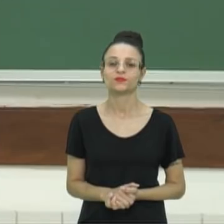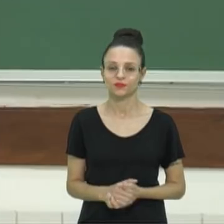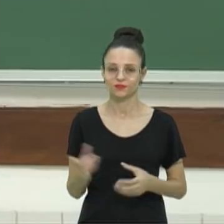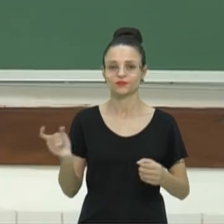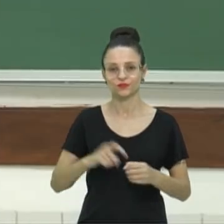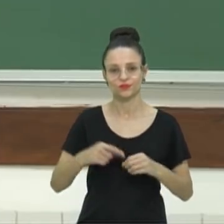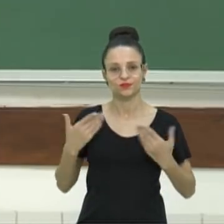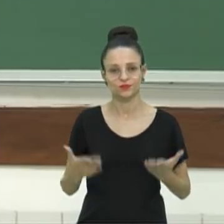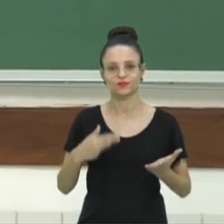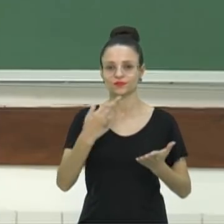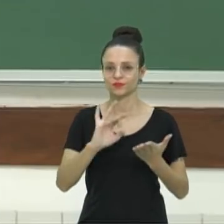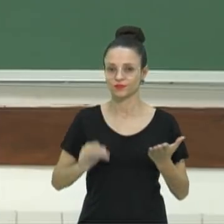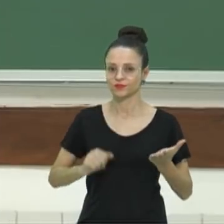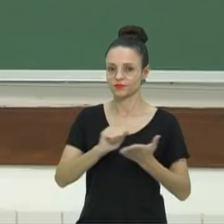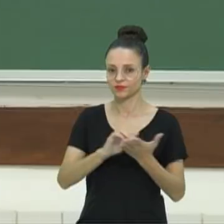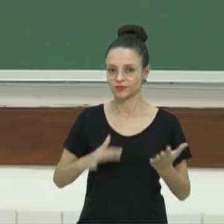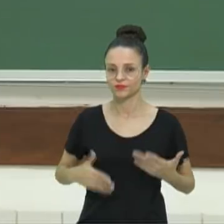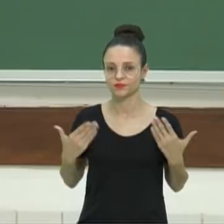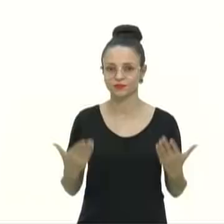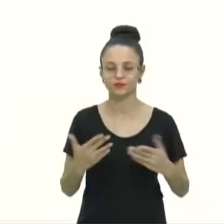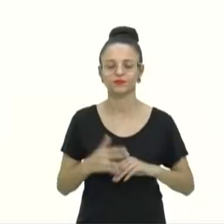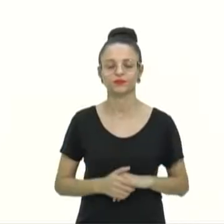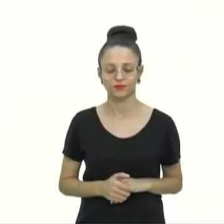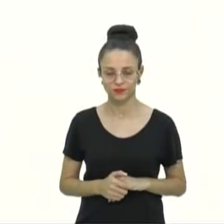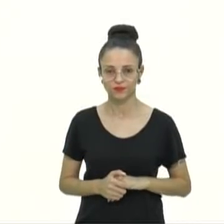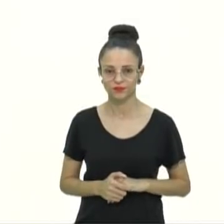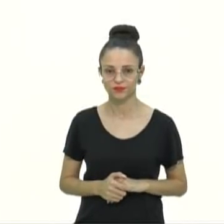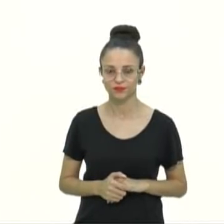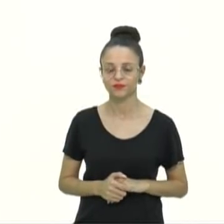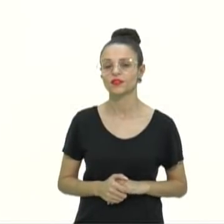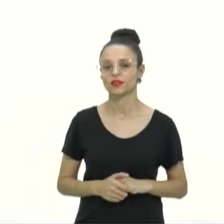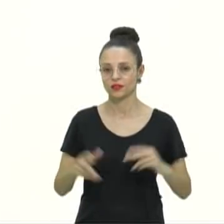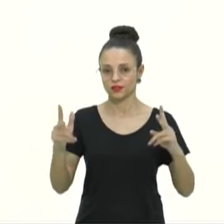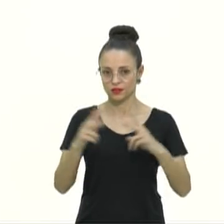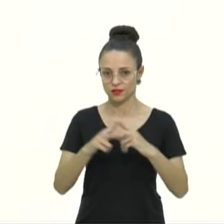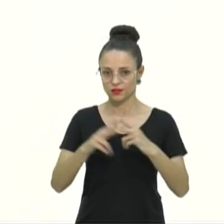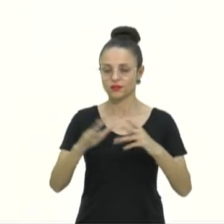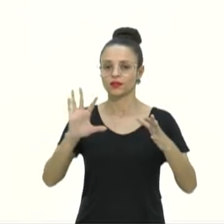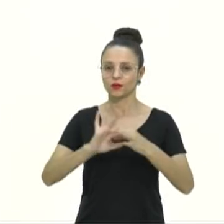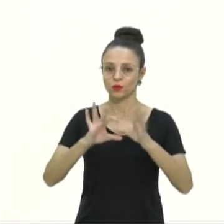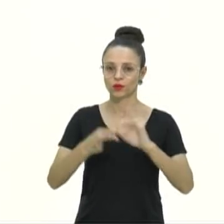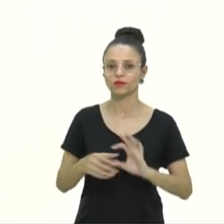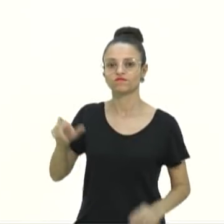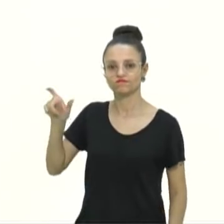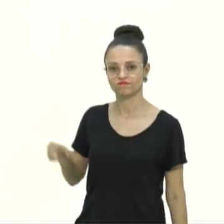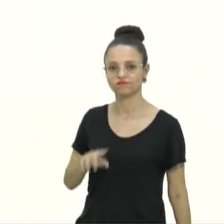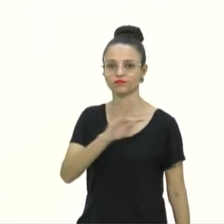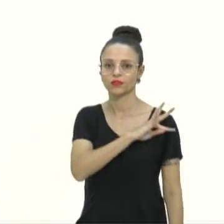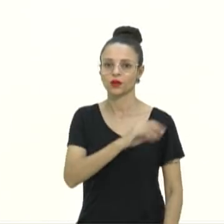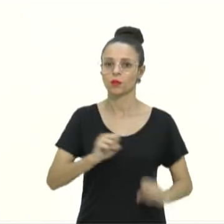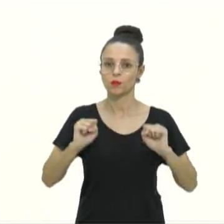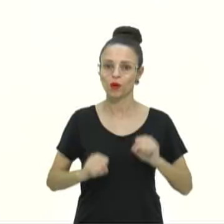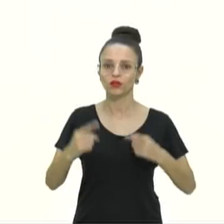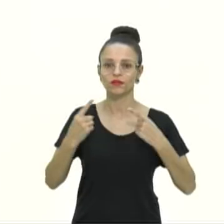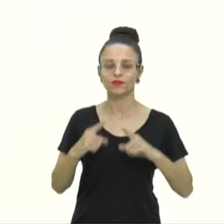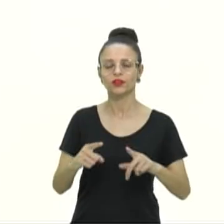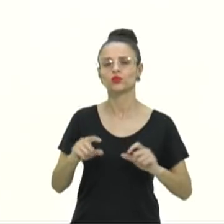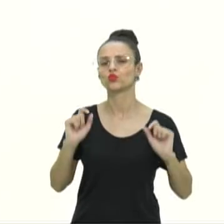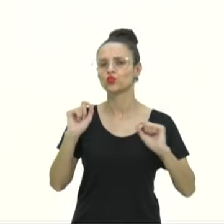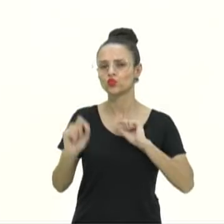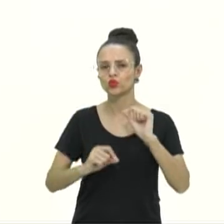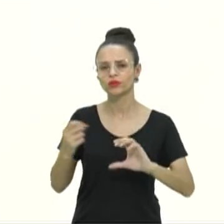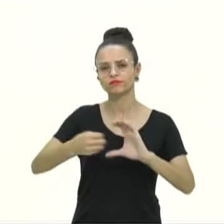Retornamos então, galera, com a correção do exercício, que era o quê? Dentro das lutas olímpicas, é permitido que o técnico lance um desafio. Como isso